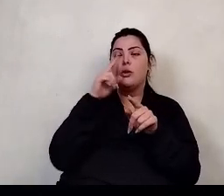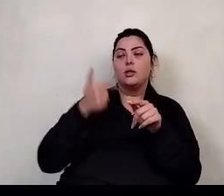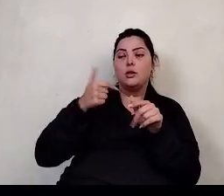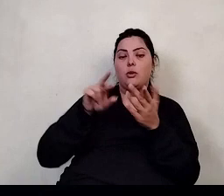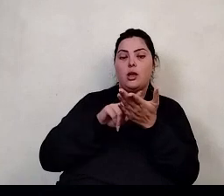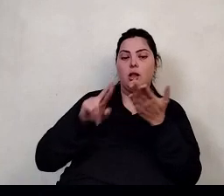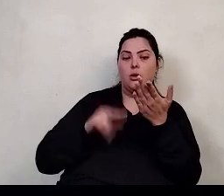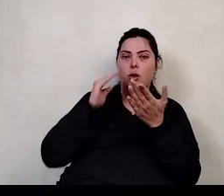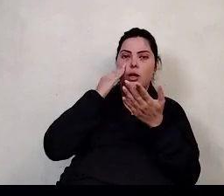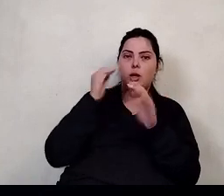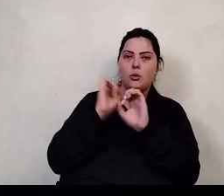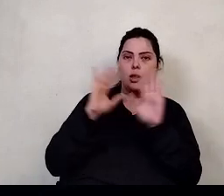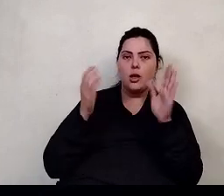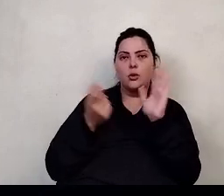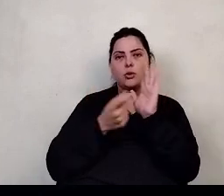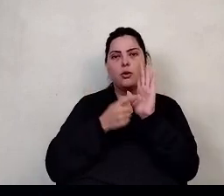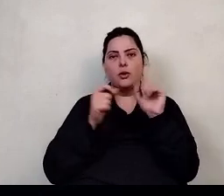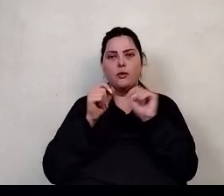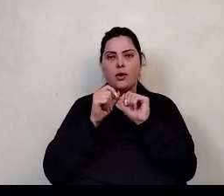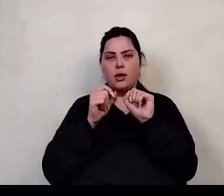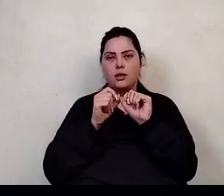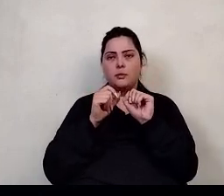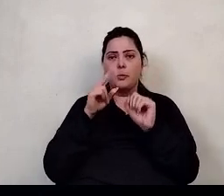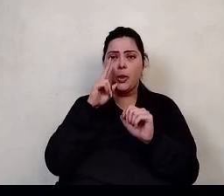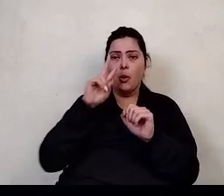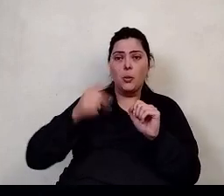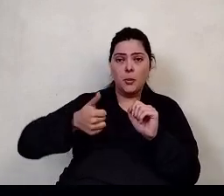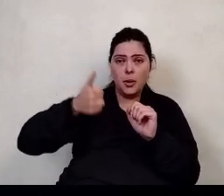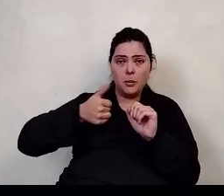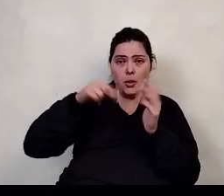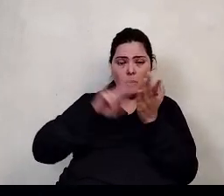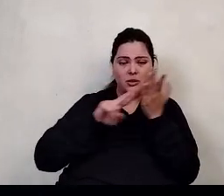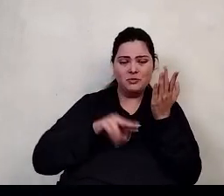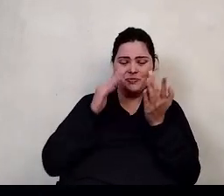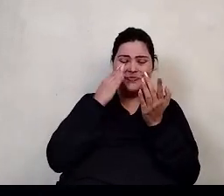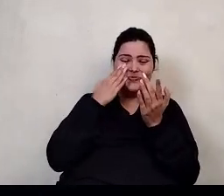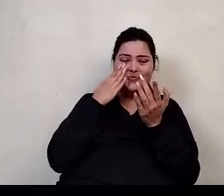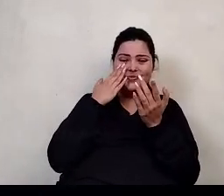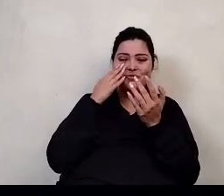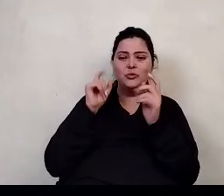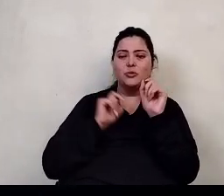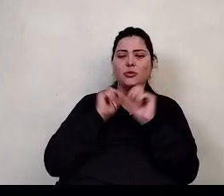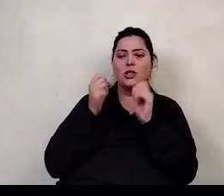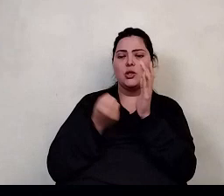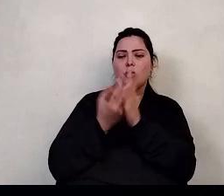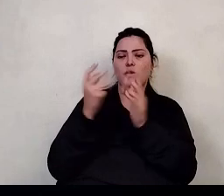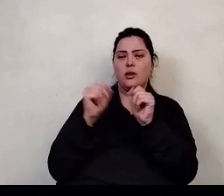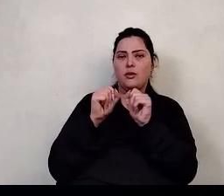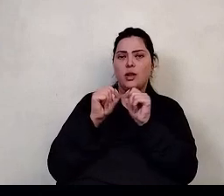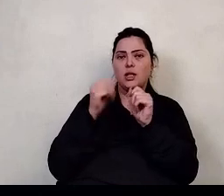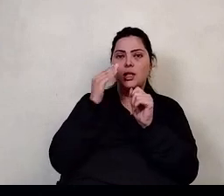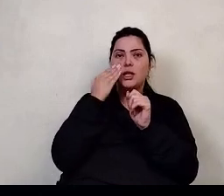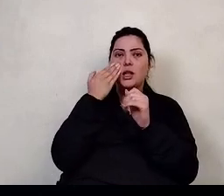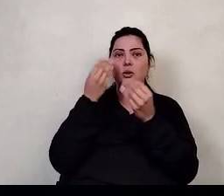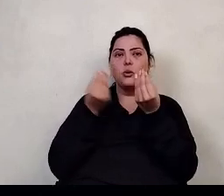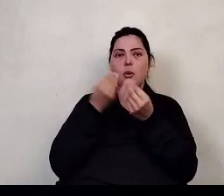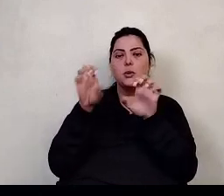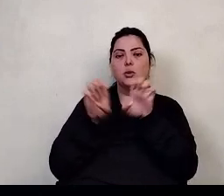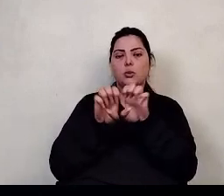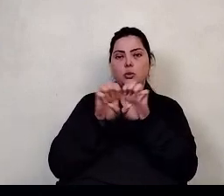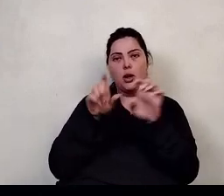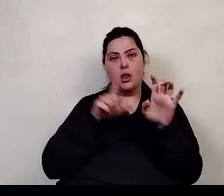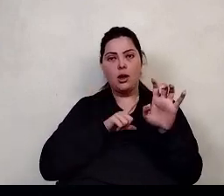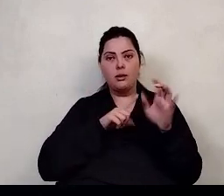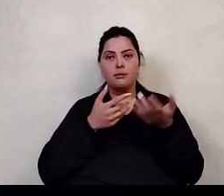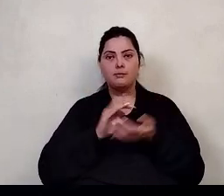que o software faz. Se eu olhar para o primeiro relatório, eu não entendo necessariamente o que o software faz, eu entendo como o software está estruturado. Então, tu vê que o